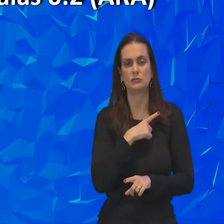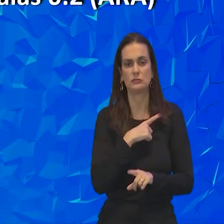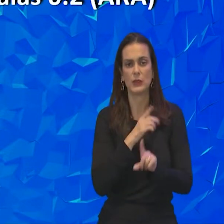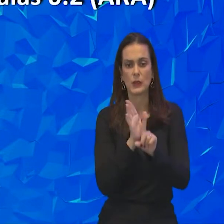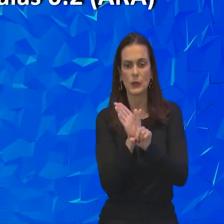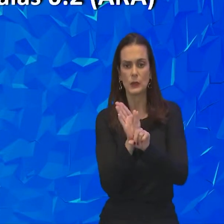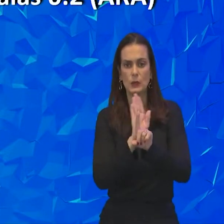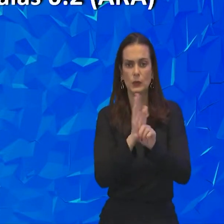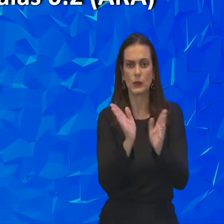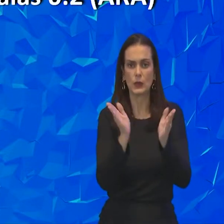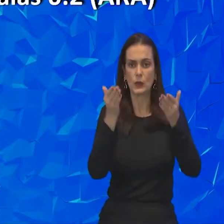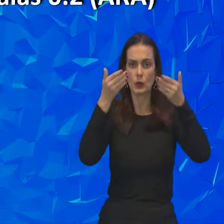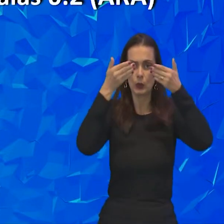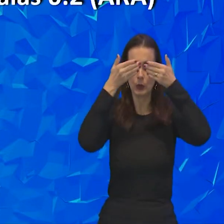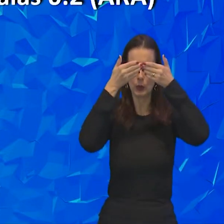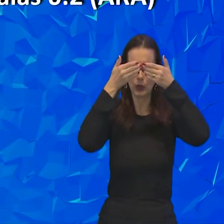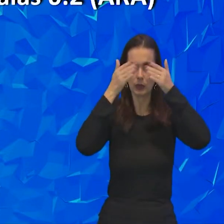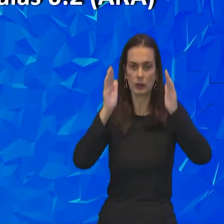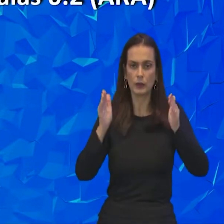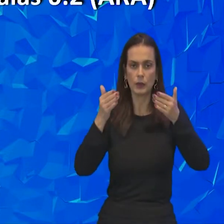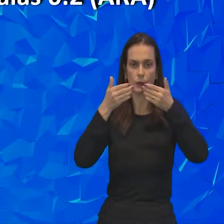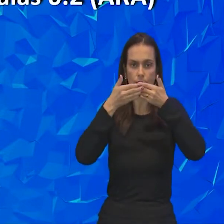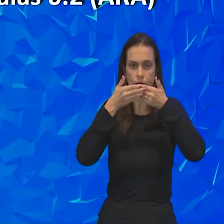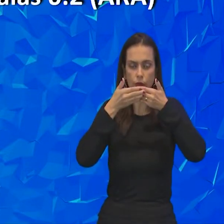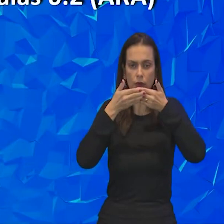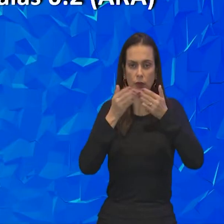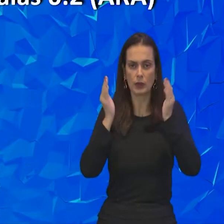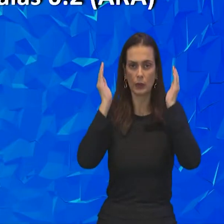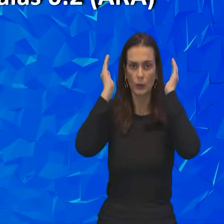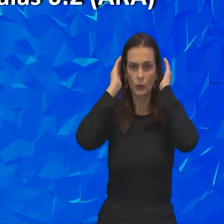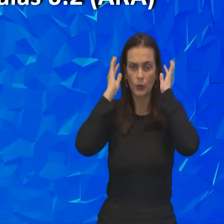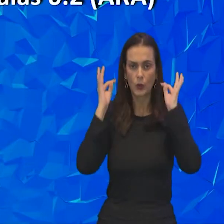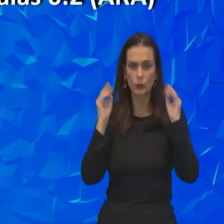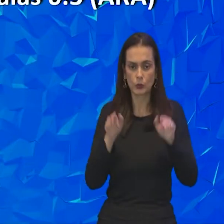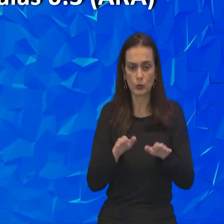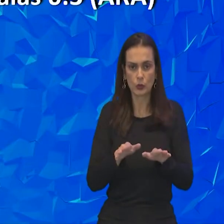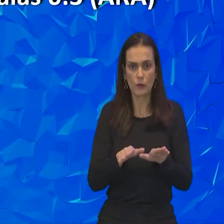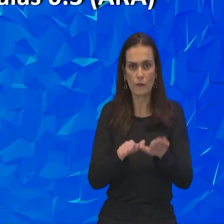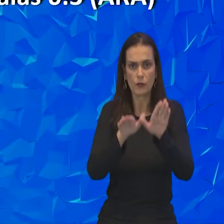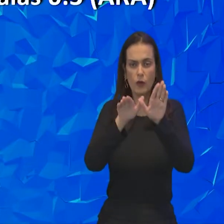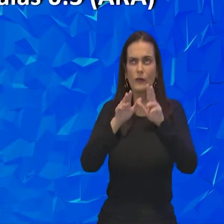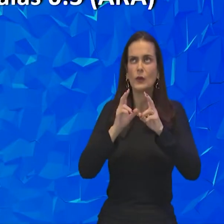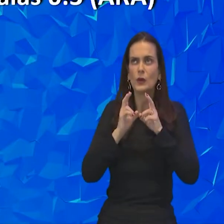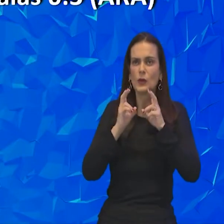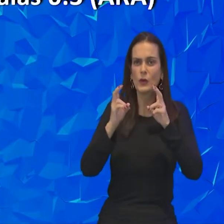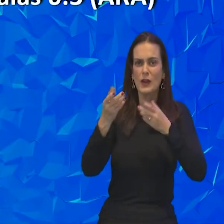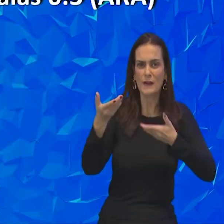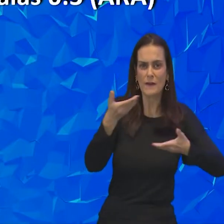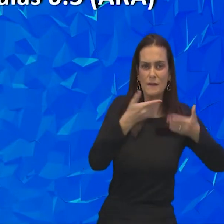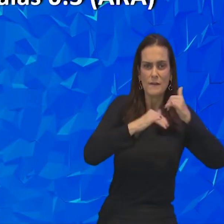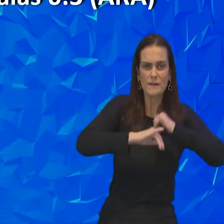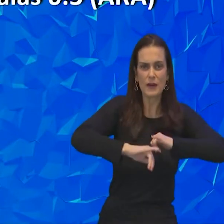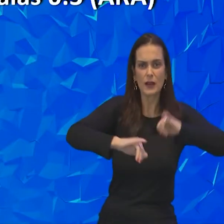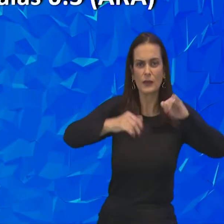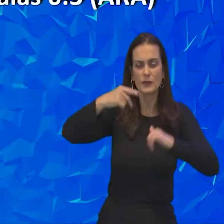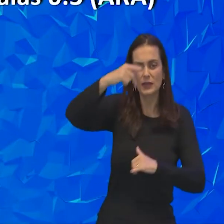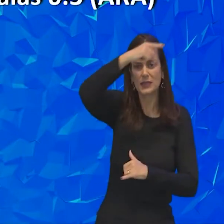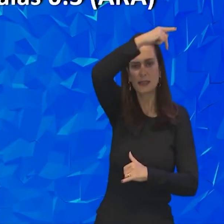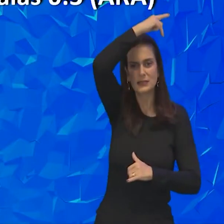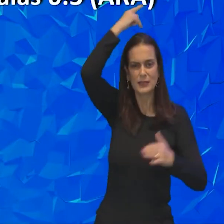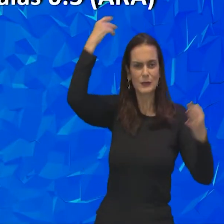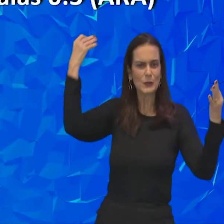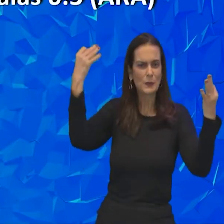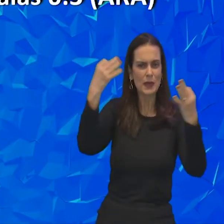com 2 cobriam o rosto, com 2 cobriam seus pés, e com 2 voavam, e clamavam uns para os outros, dizendo, Santo,